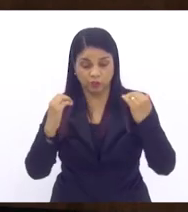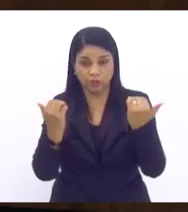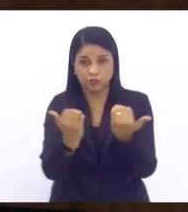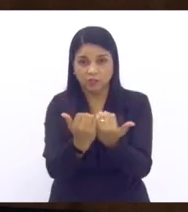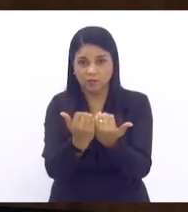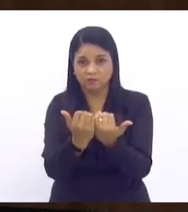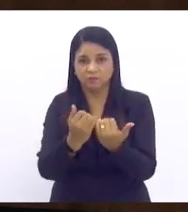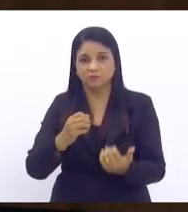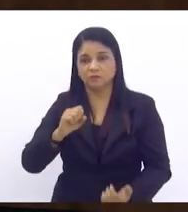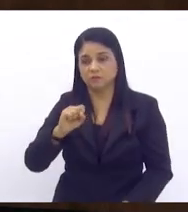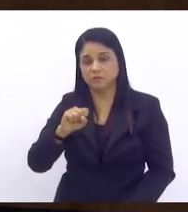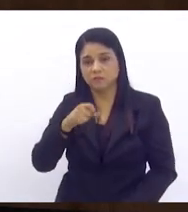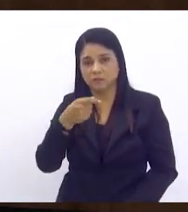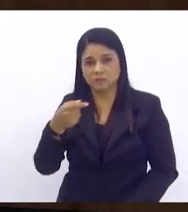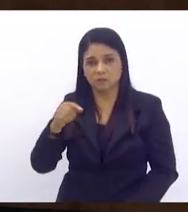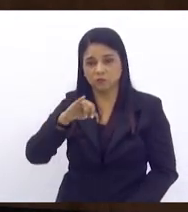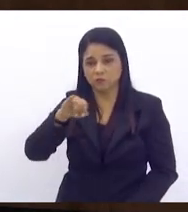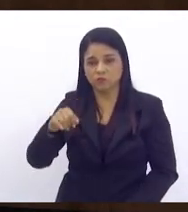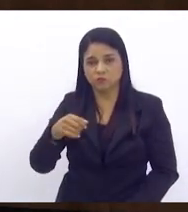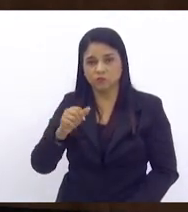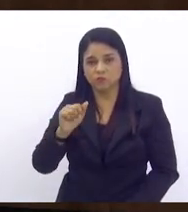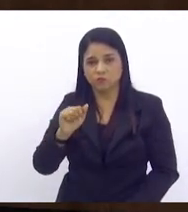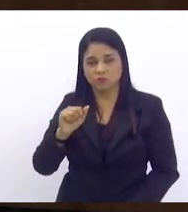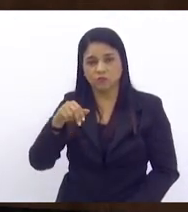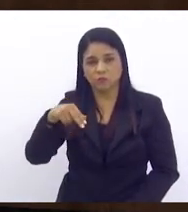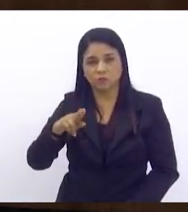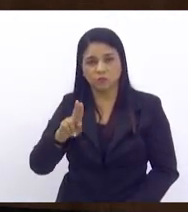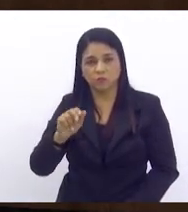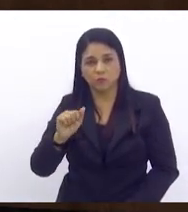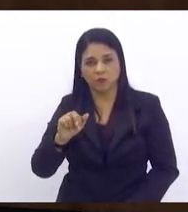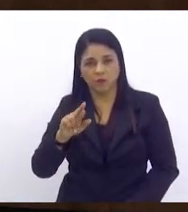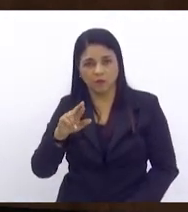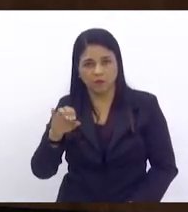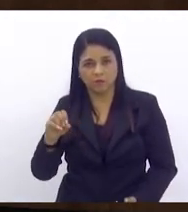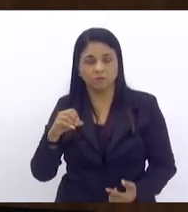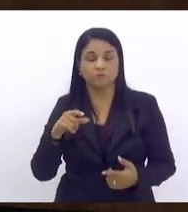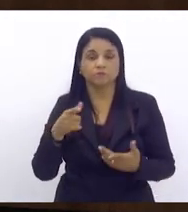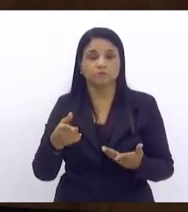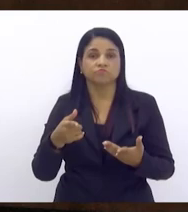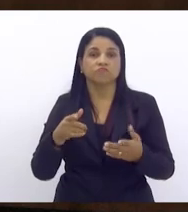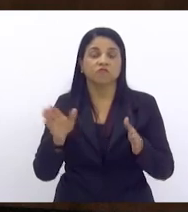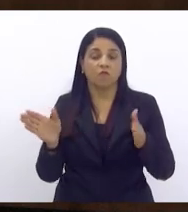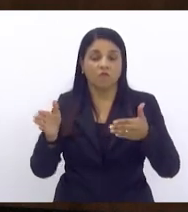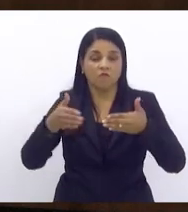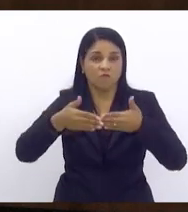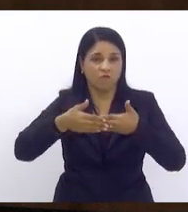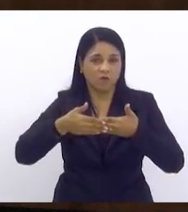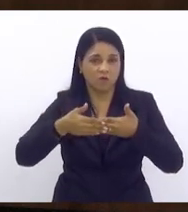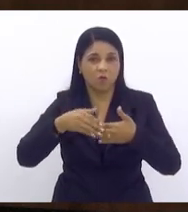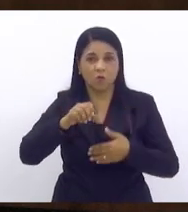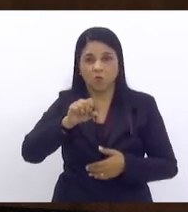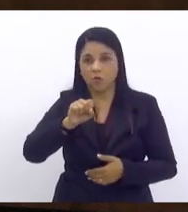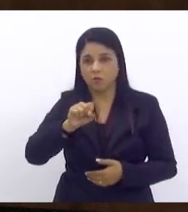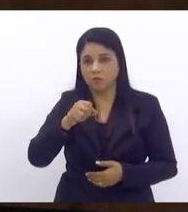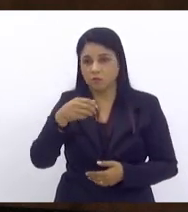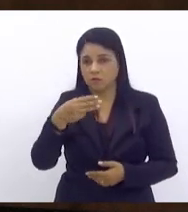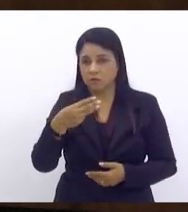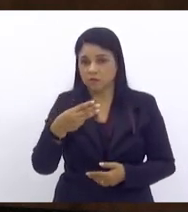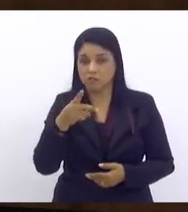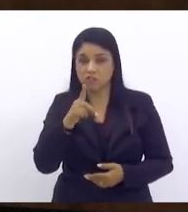ao fazê-lo, destaco aqui que o Estado de São Januário ficou fechado por 83